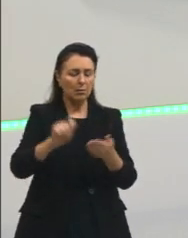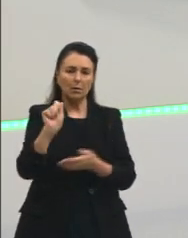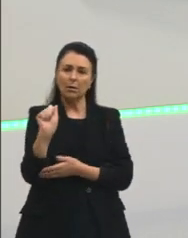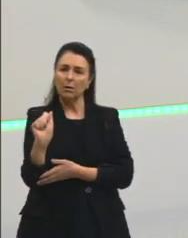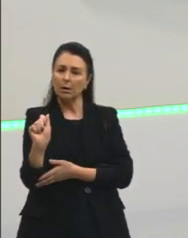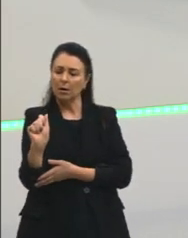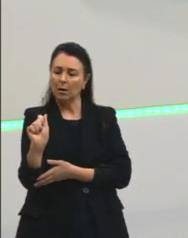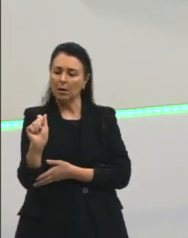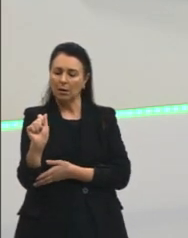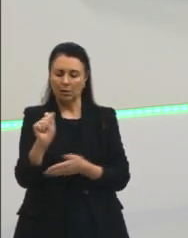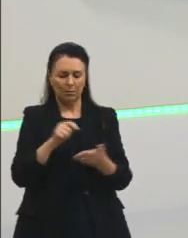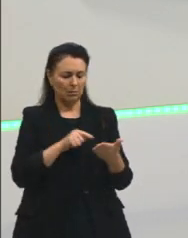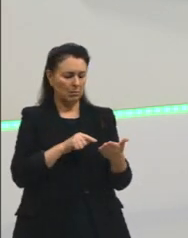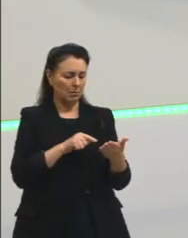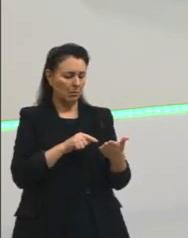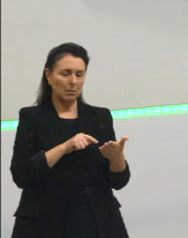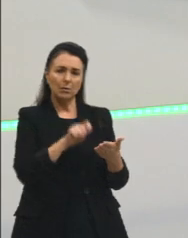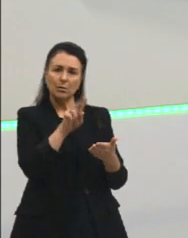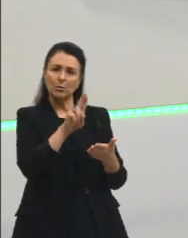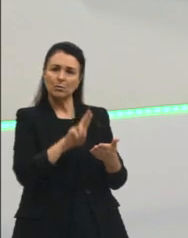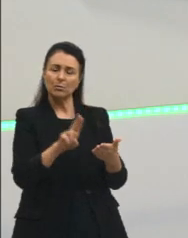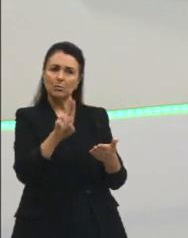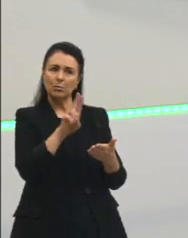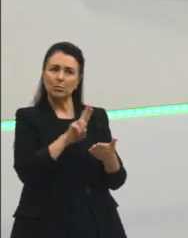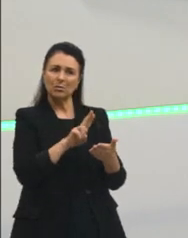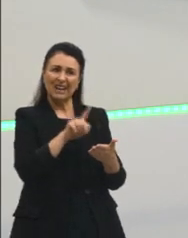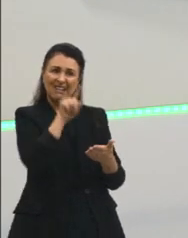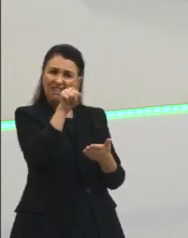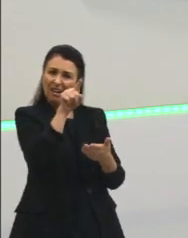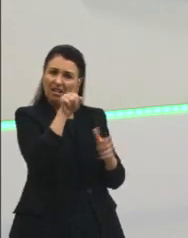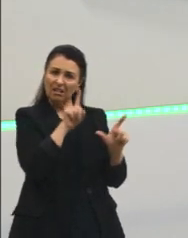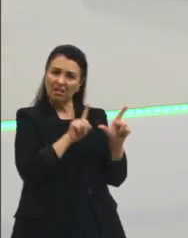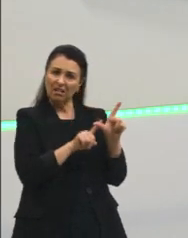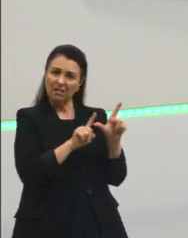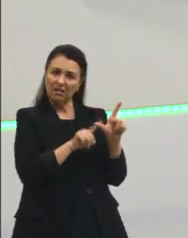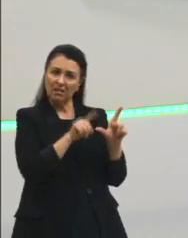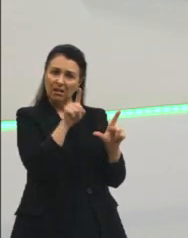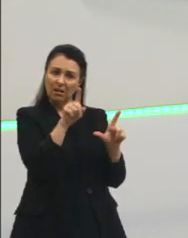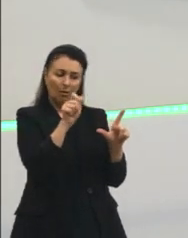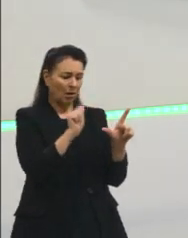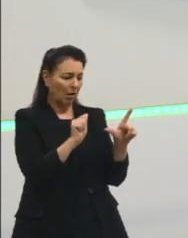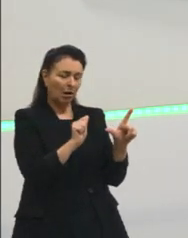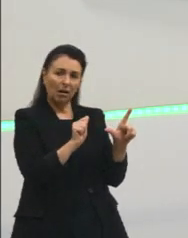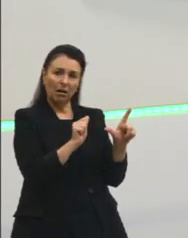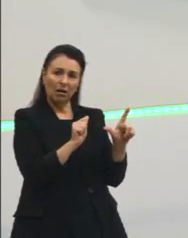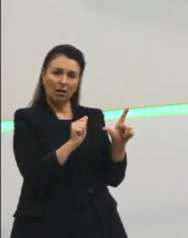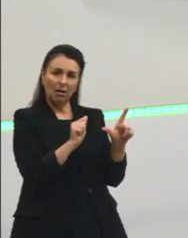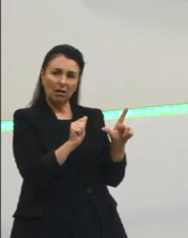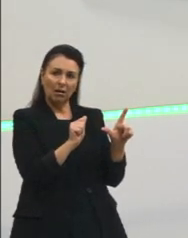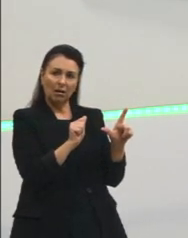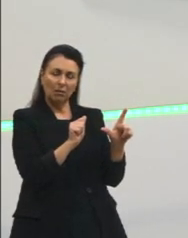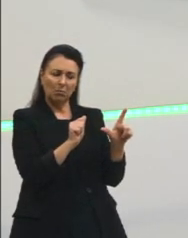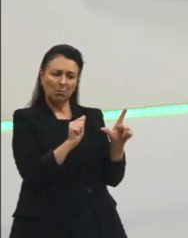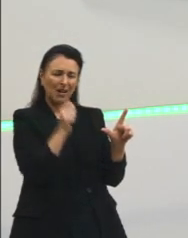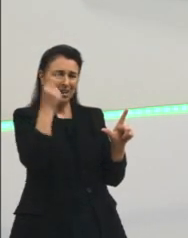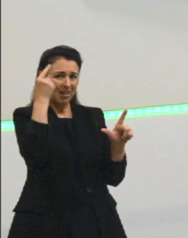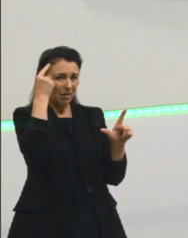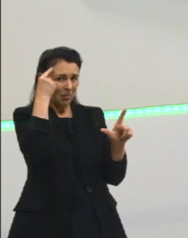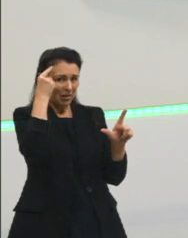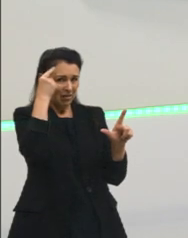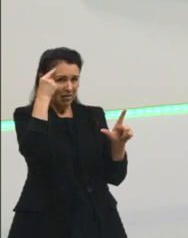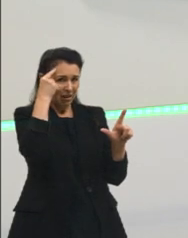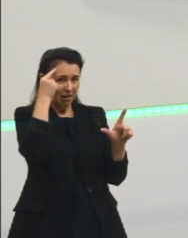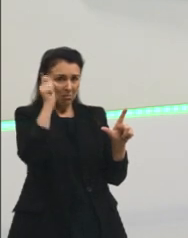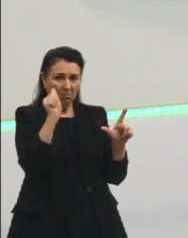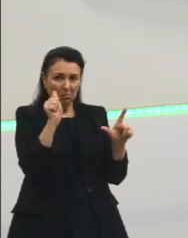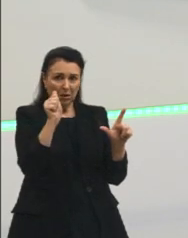som a a gente usa essa letra aqui ou se a gente for pensar em letra cursiva